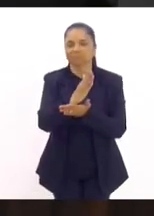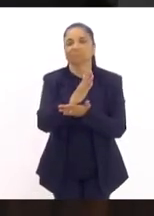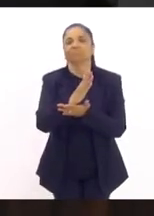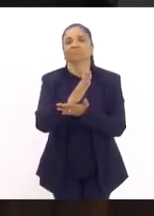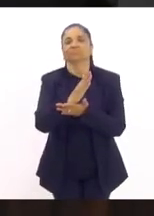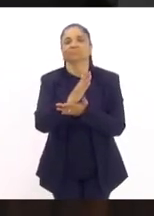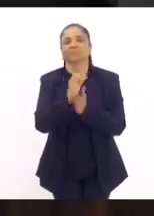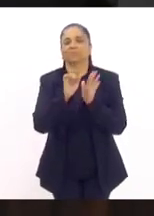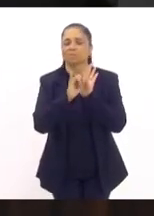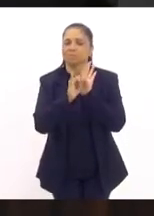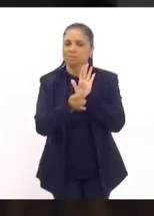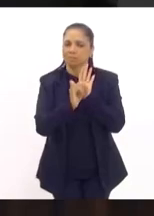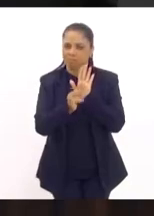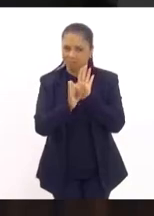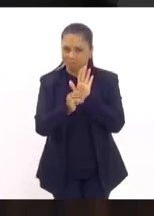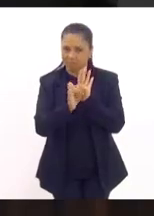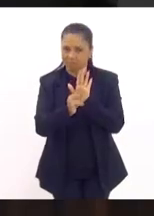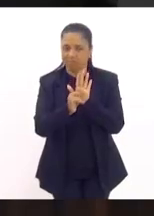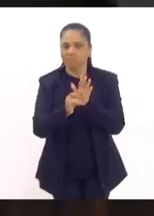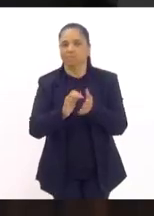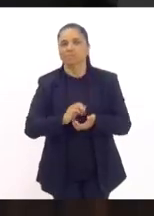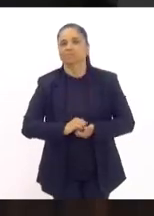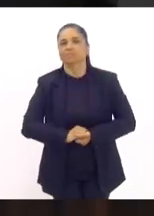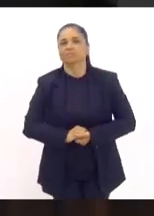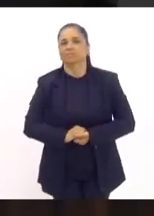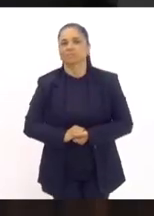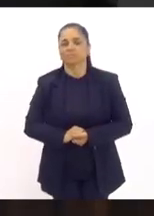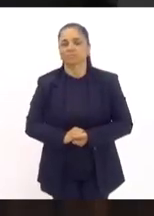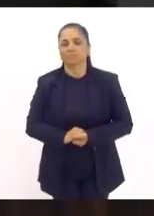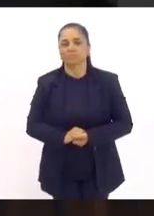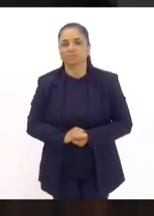Aprovado, vai à publicação. Agora aqui, né?